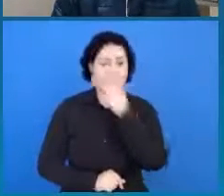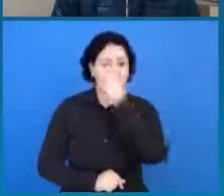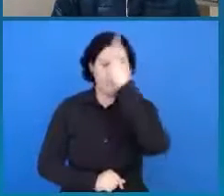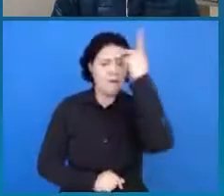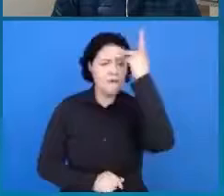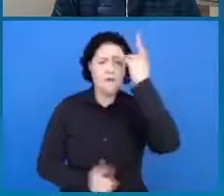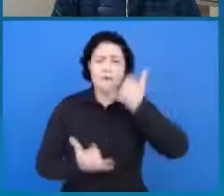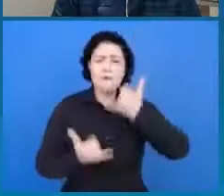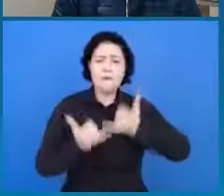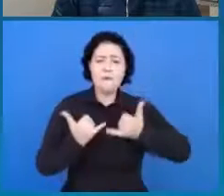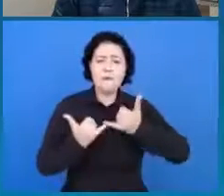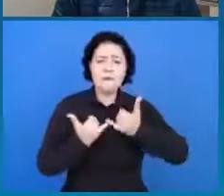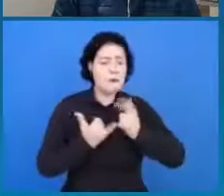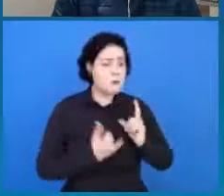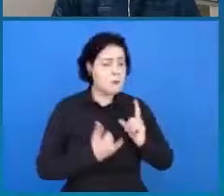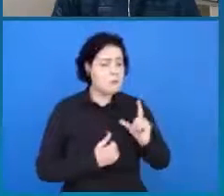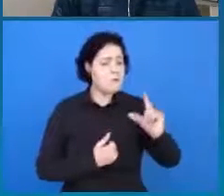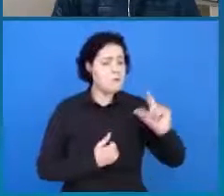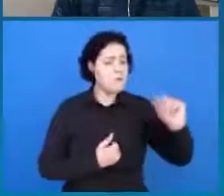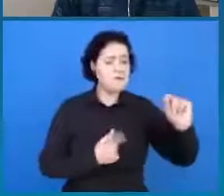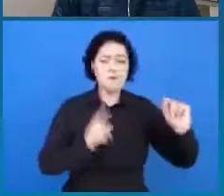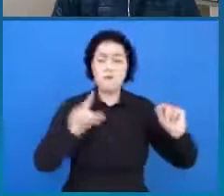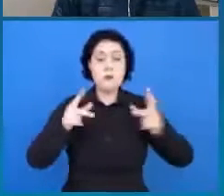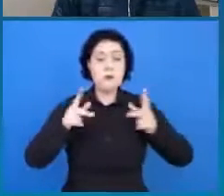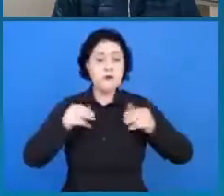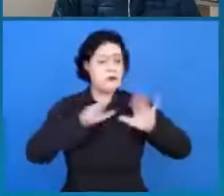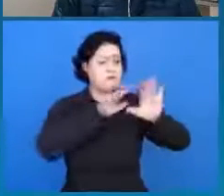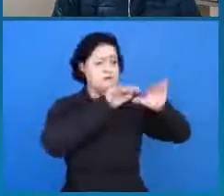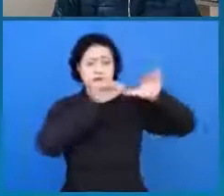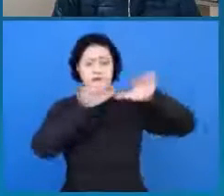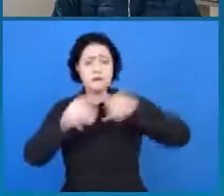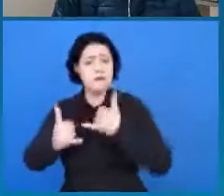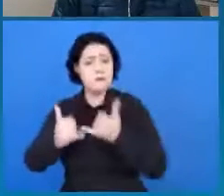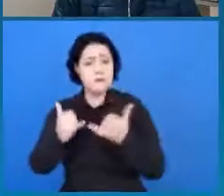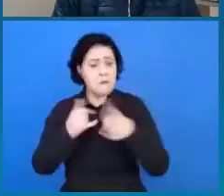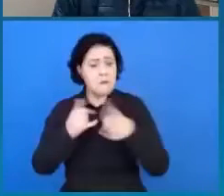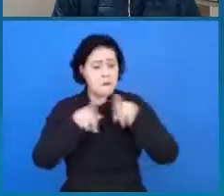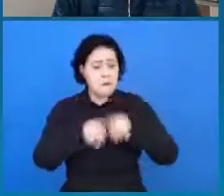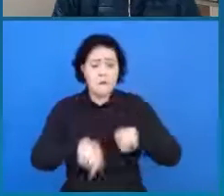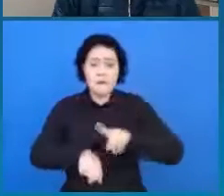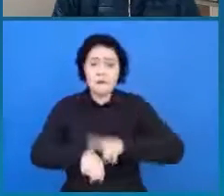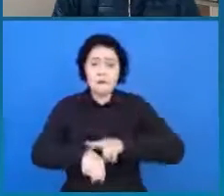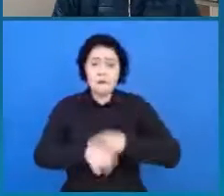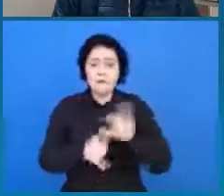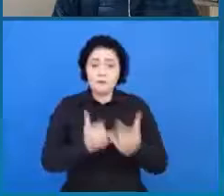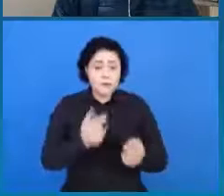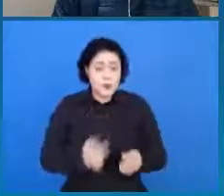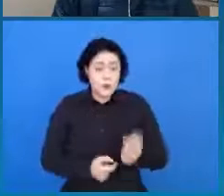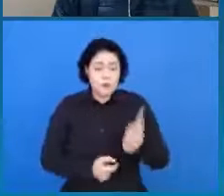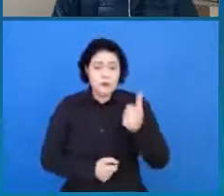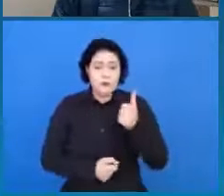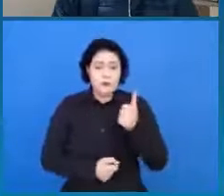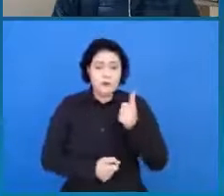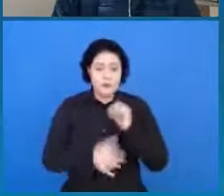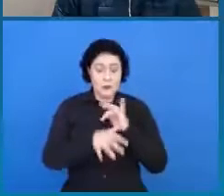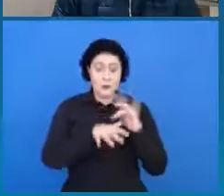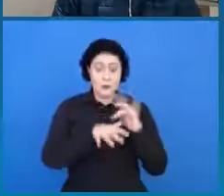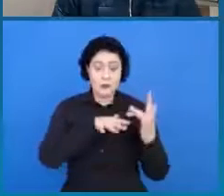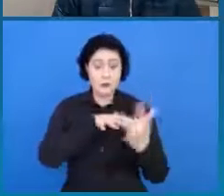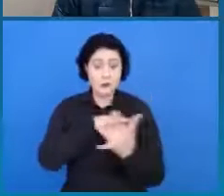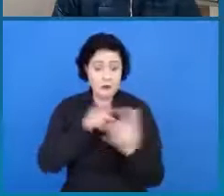pessoas começam a partir assim feito regulado todos quase o mesmo tempo e as redes sociais